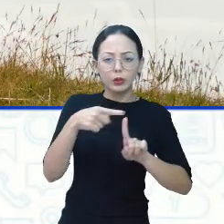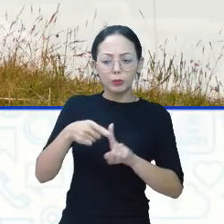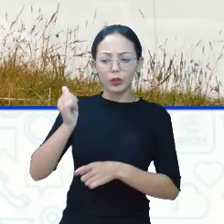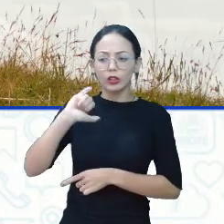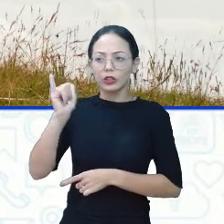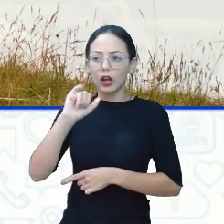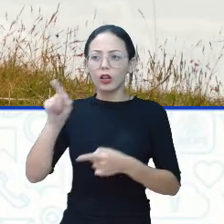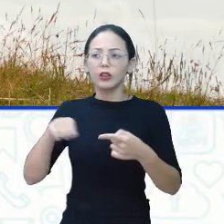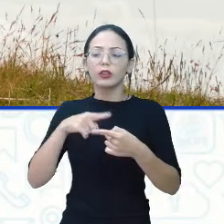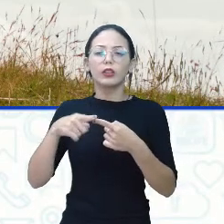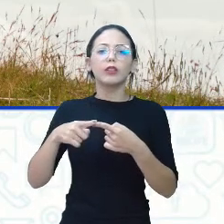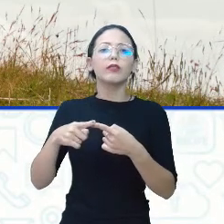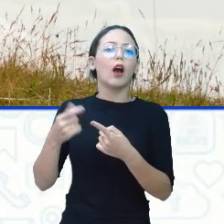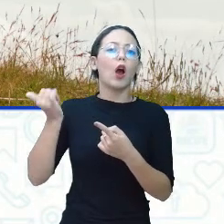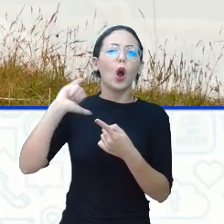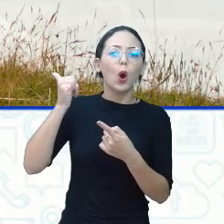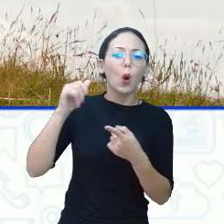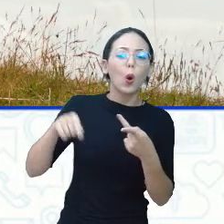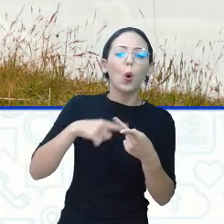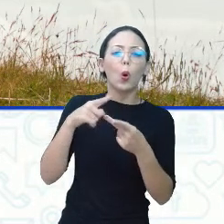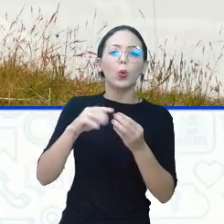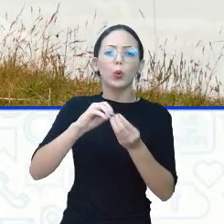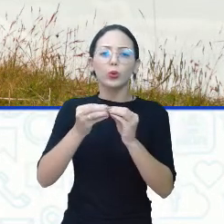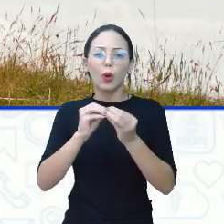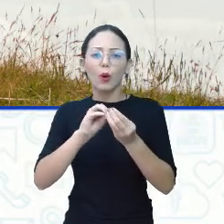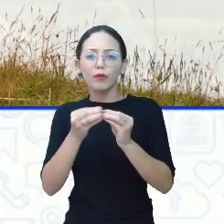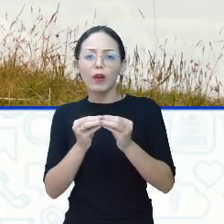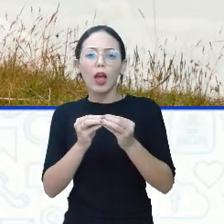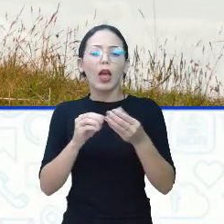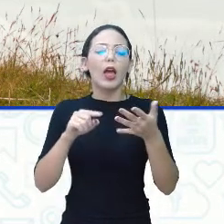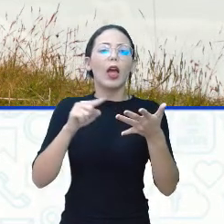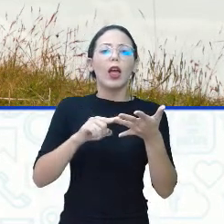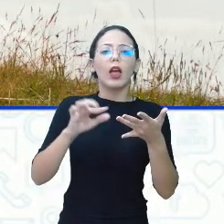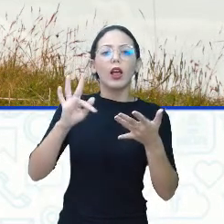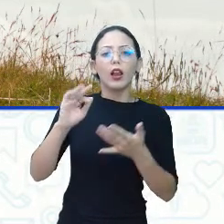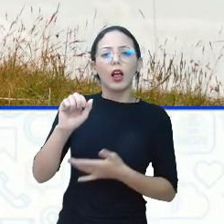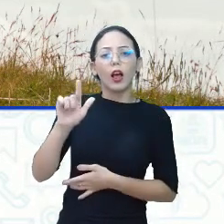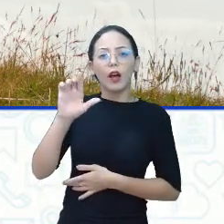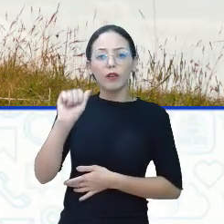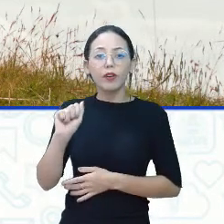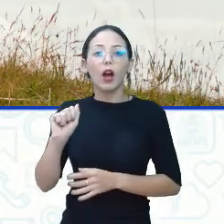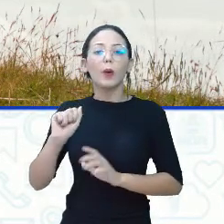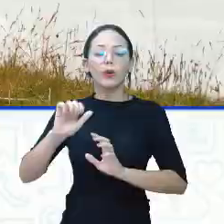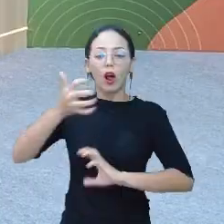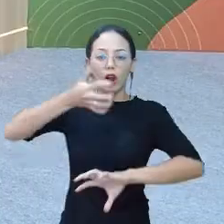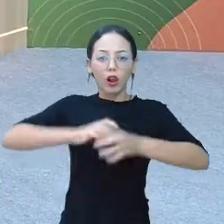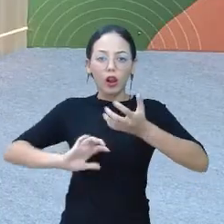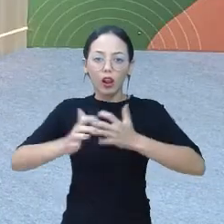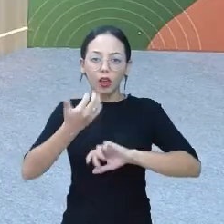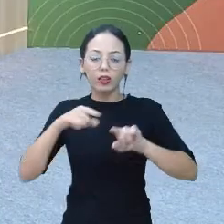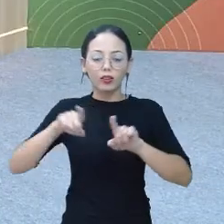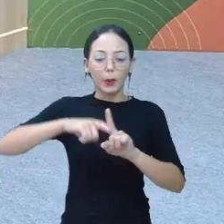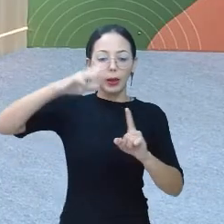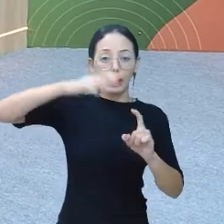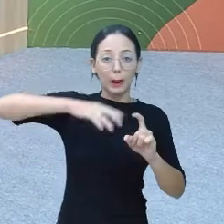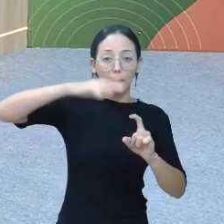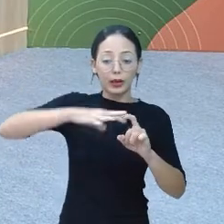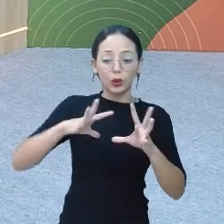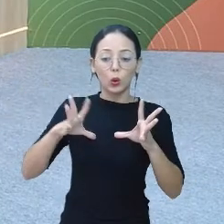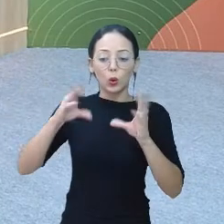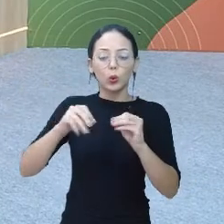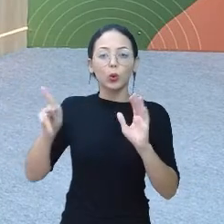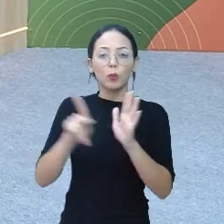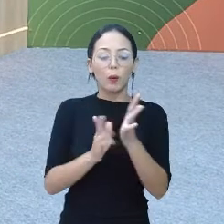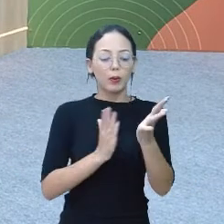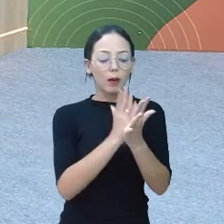contos, microcontos, novelas, fábulas, histórias em quadrinhos, crônicas, lendas e mitos. Então, tudo isso aqui é um grande leque